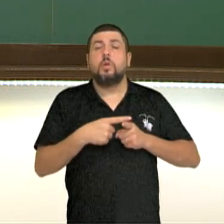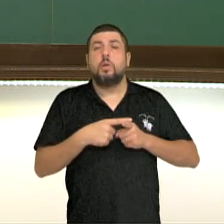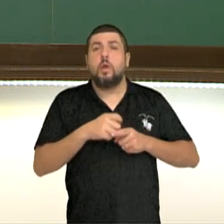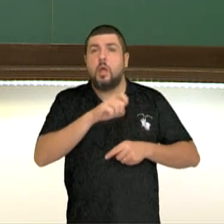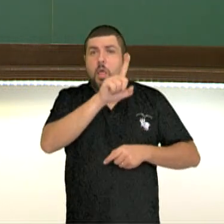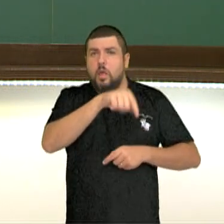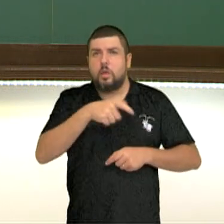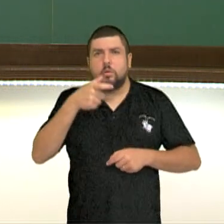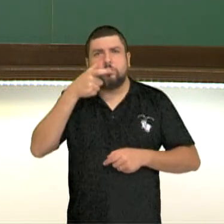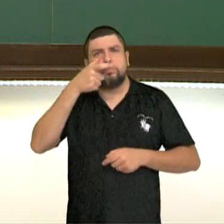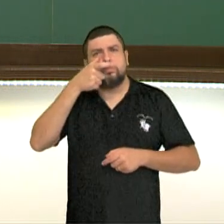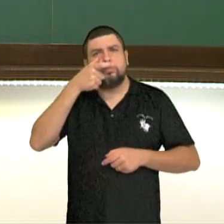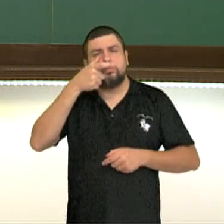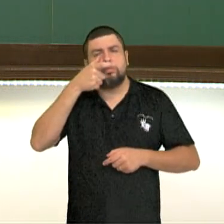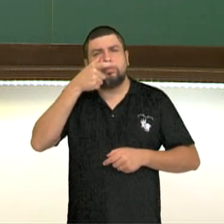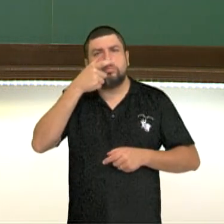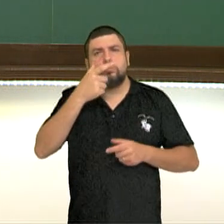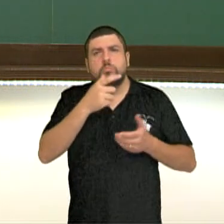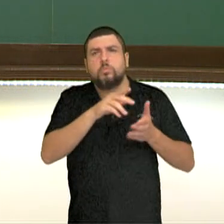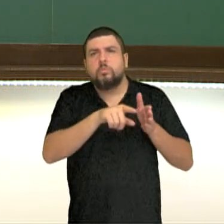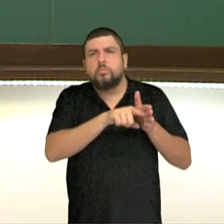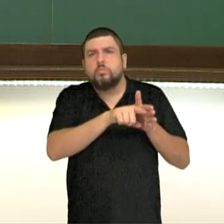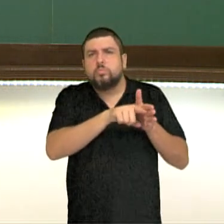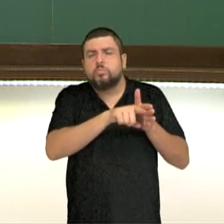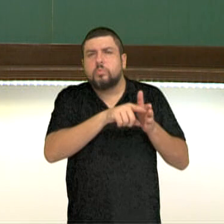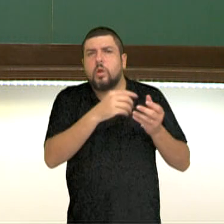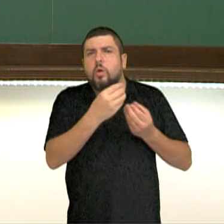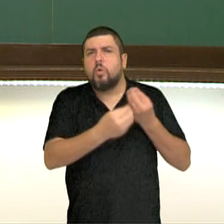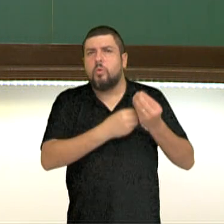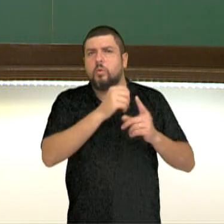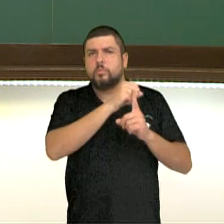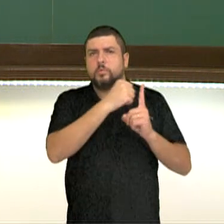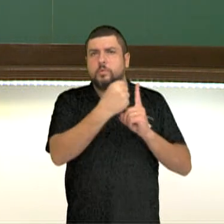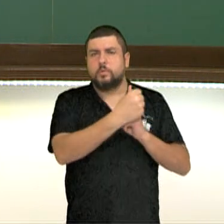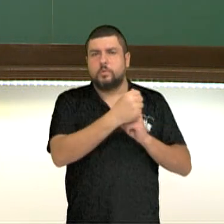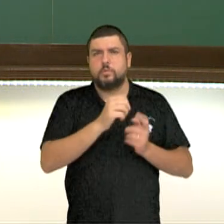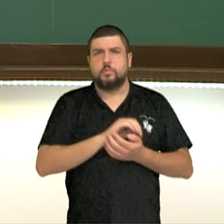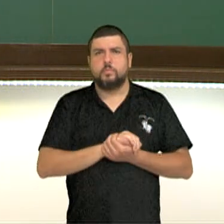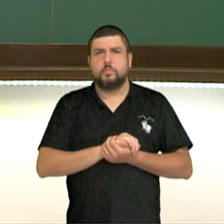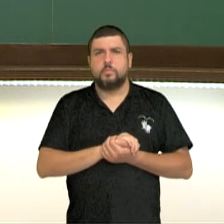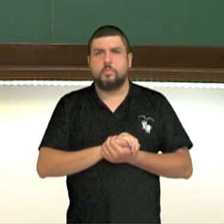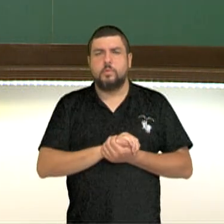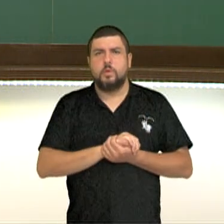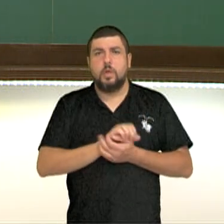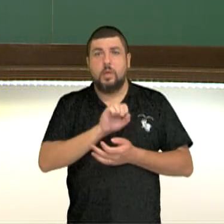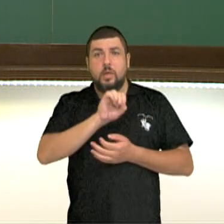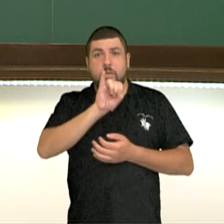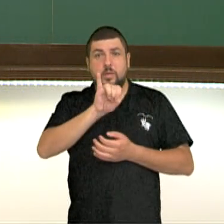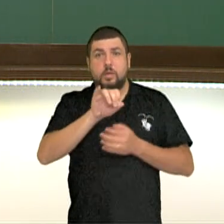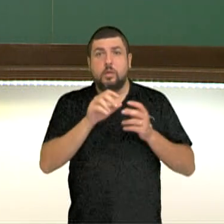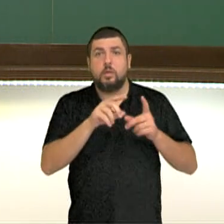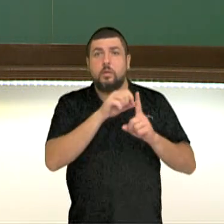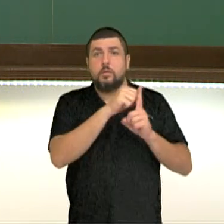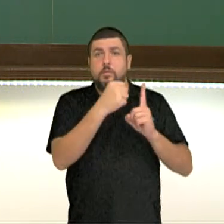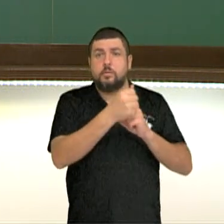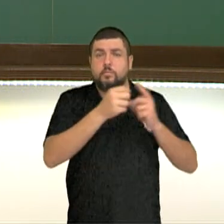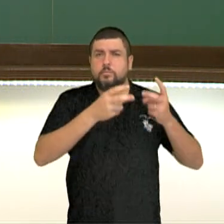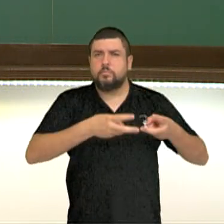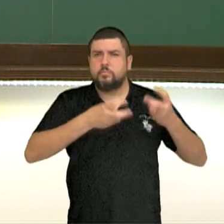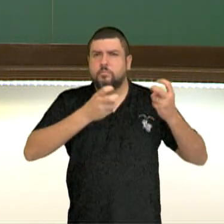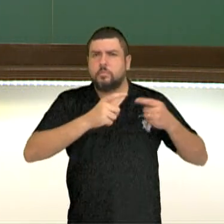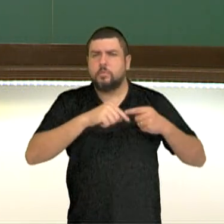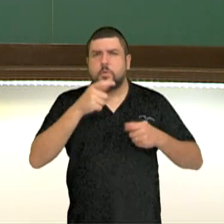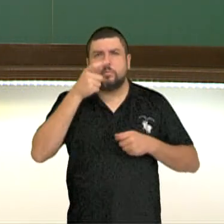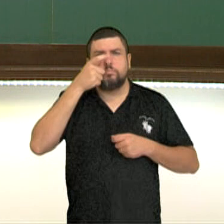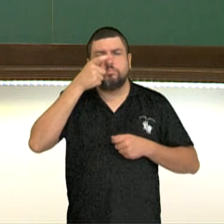observador em relação à pesquisa. Então, ver as coisas como objetos e como coisas propriamente ditas é você o